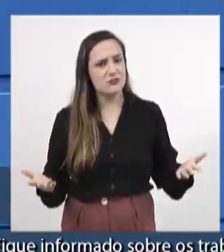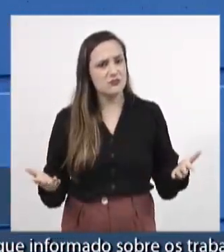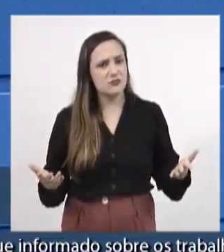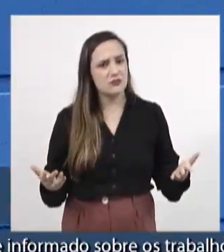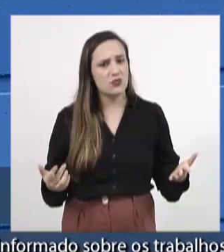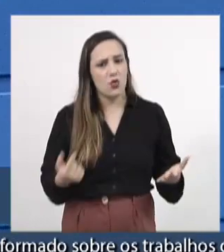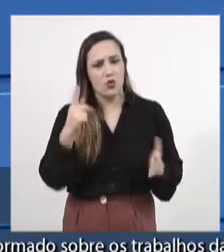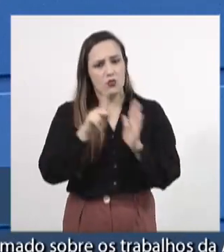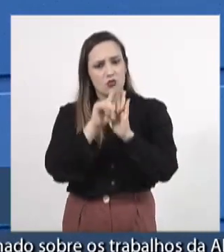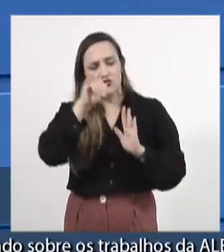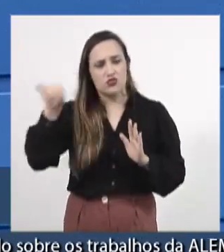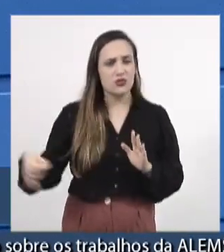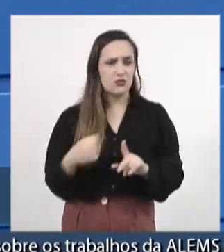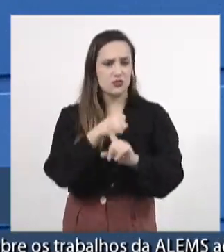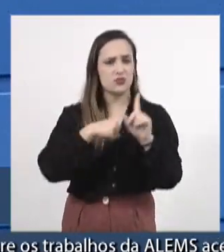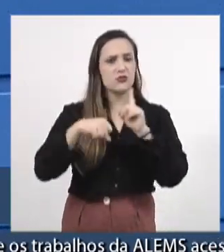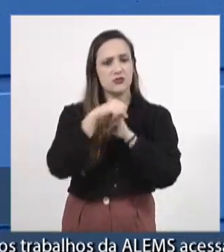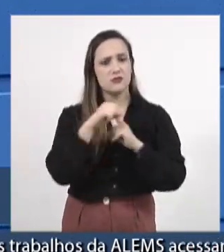Um programa social de